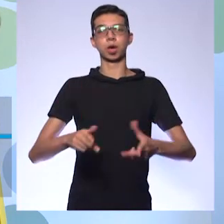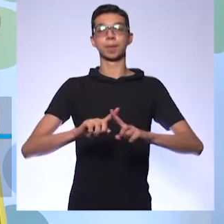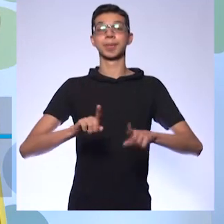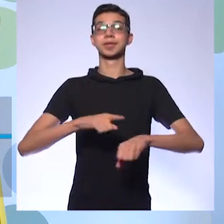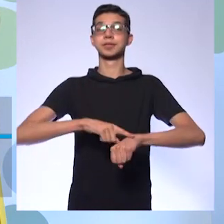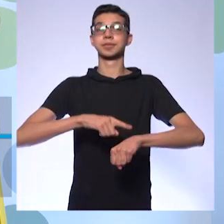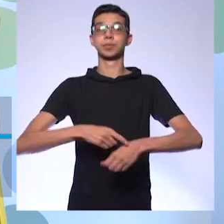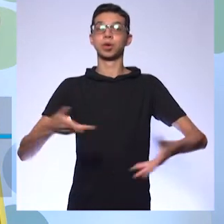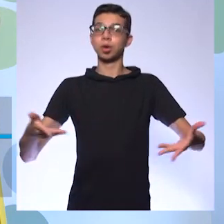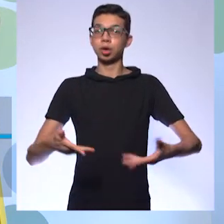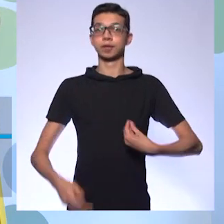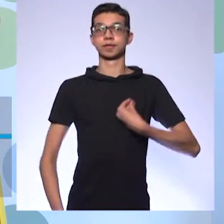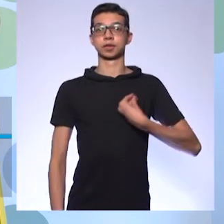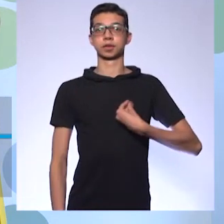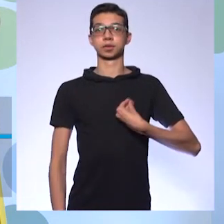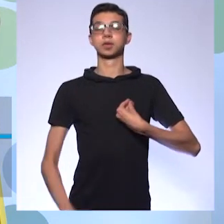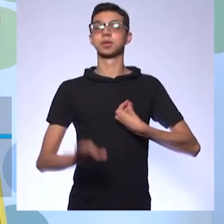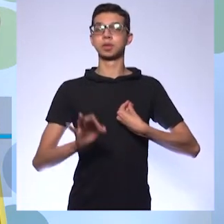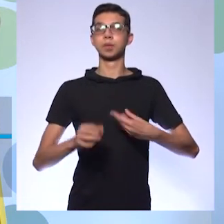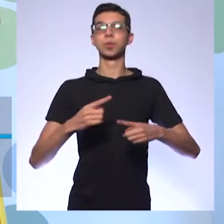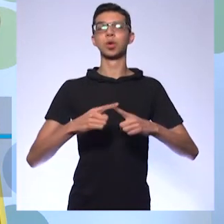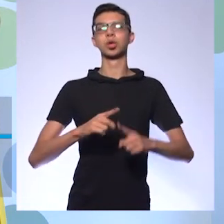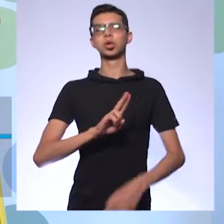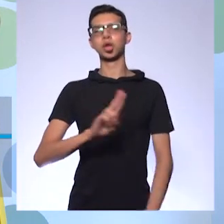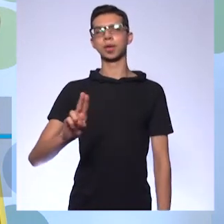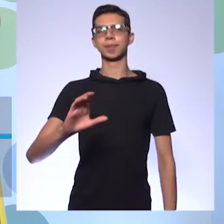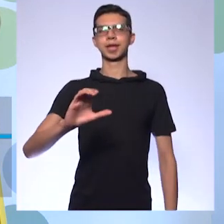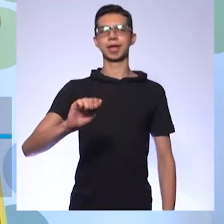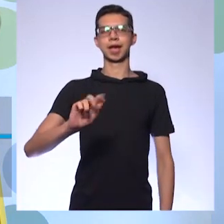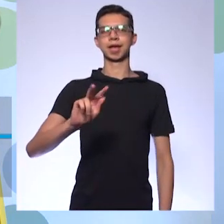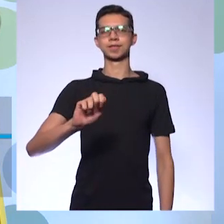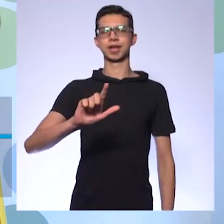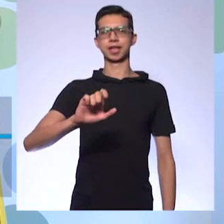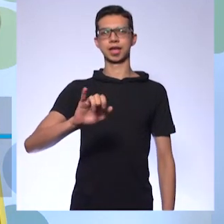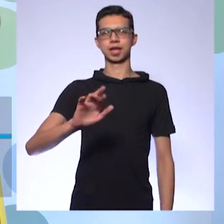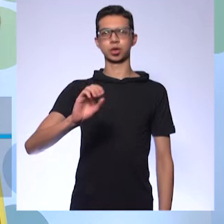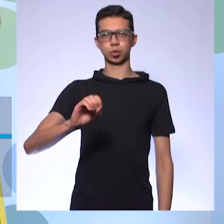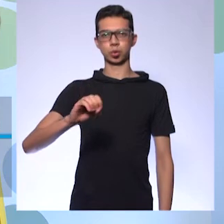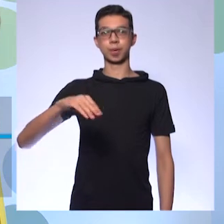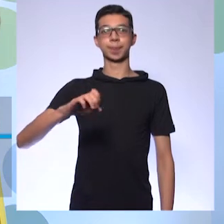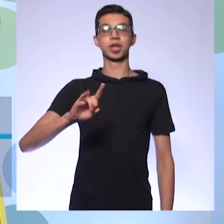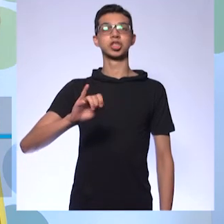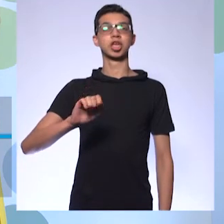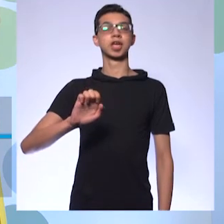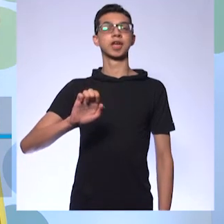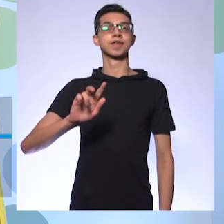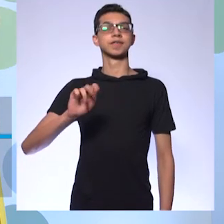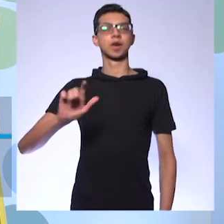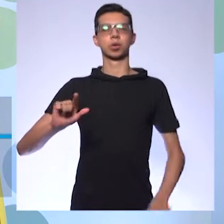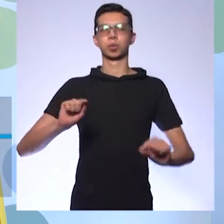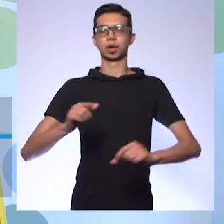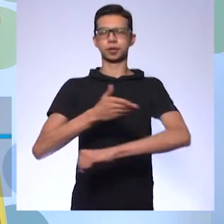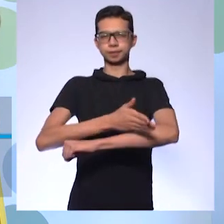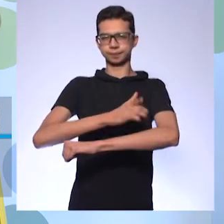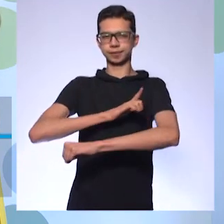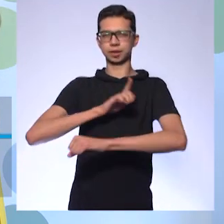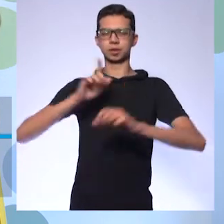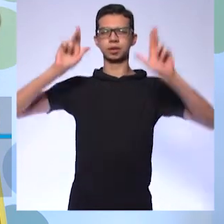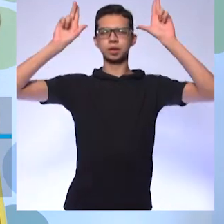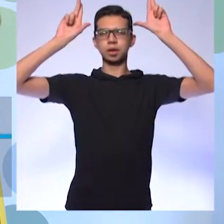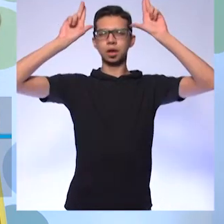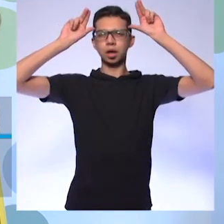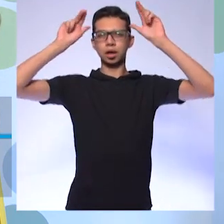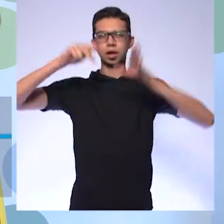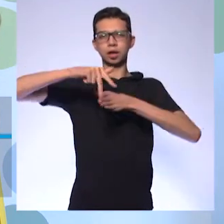porque o que o Cavaleiro Medieval buscava era o Santo Graal, era salvar a donzela, era